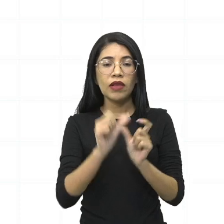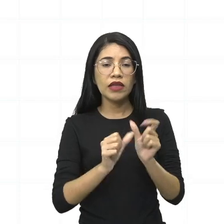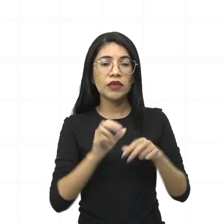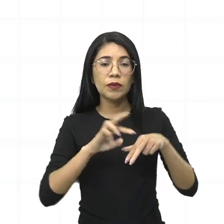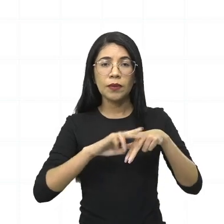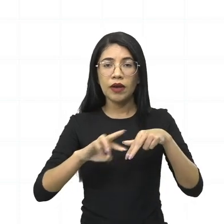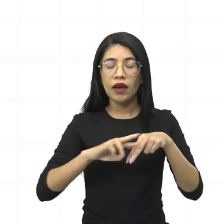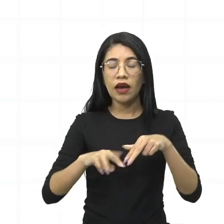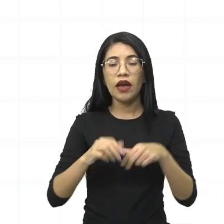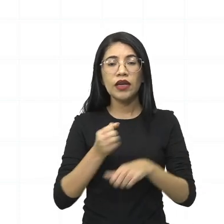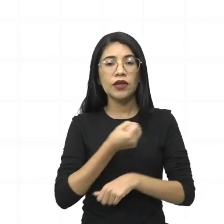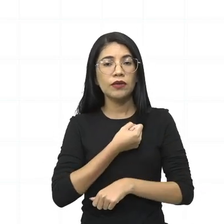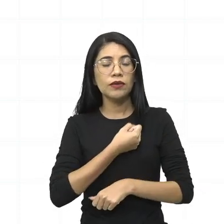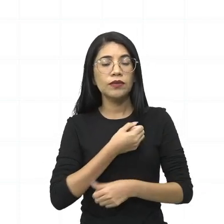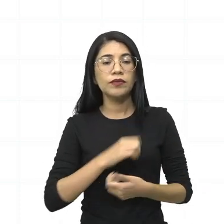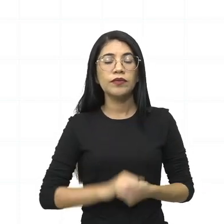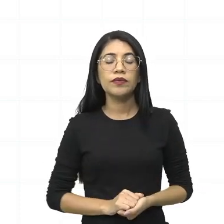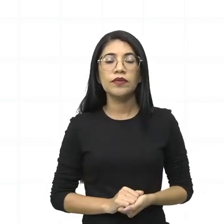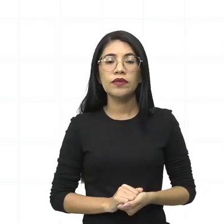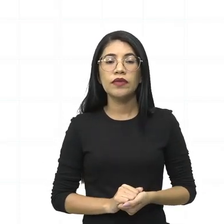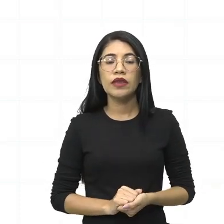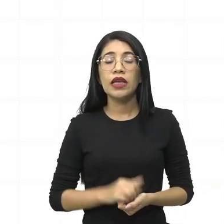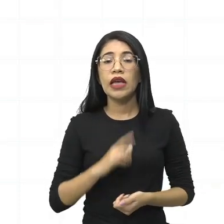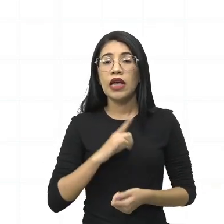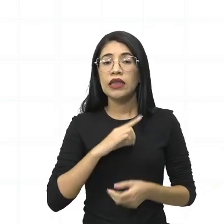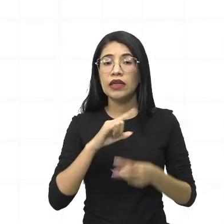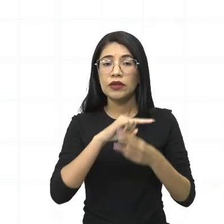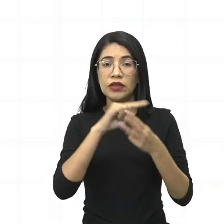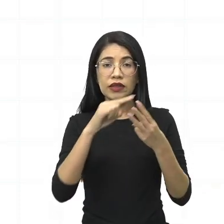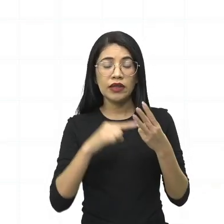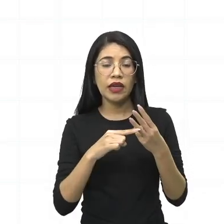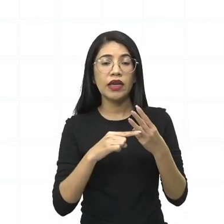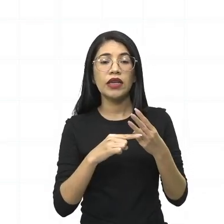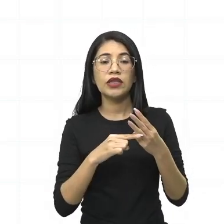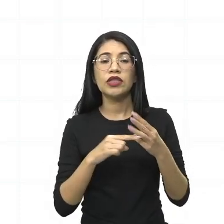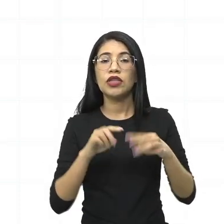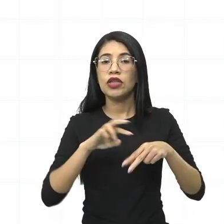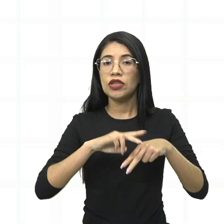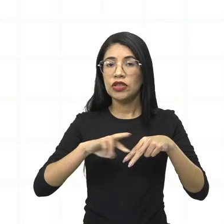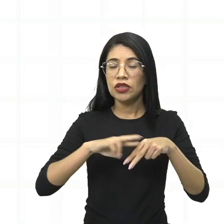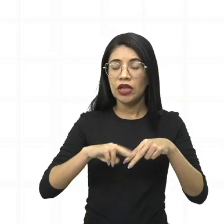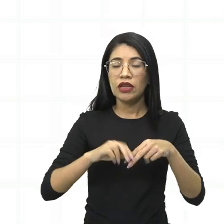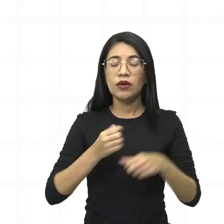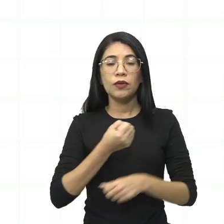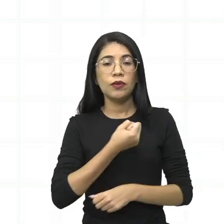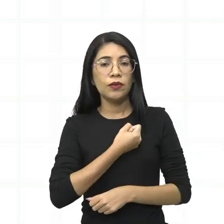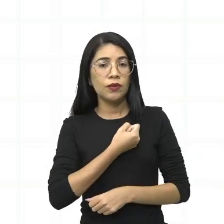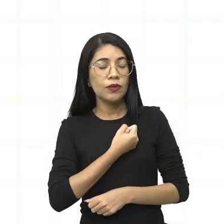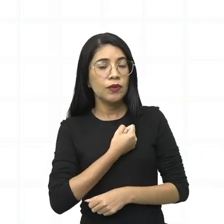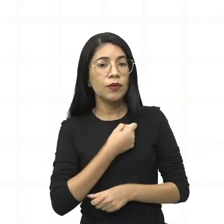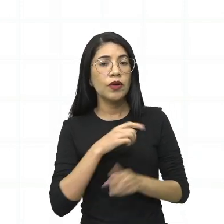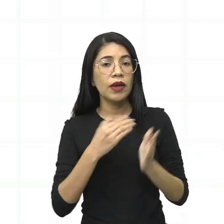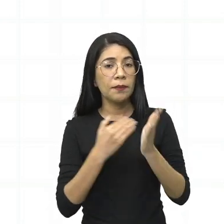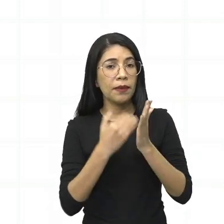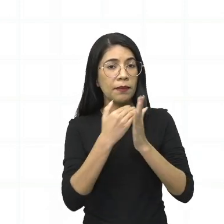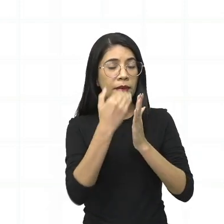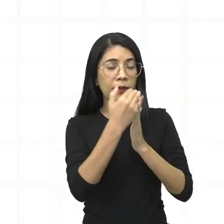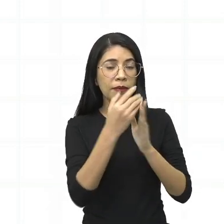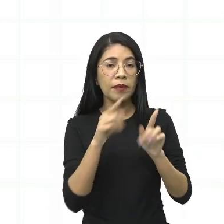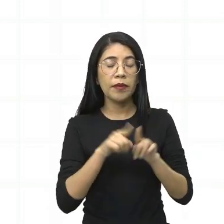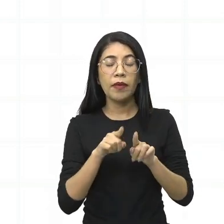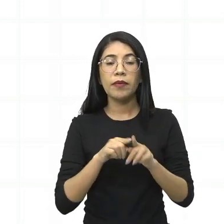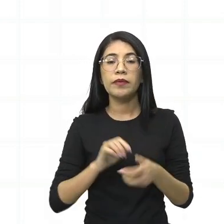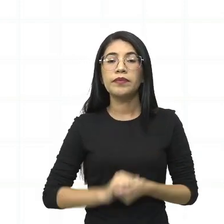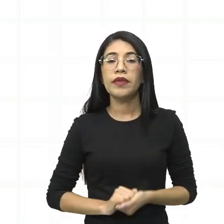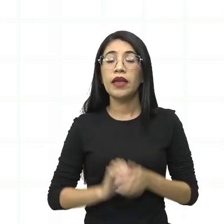O substantivo, ele flexiona gênero, número e grau, que é o que nós vamos ver ainda, né, nessa aula. Mas a questão